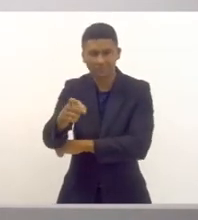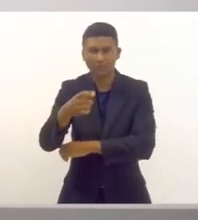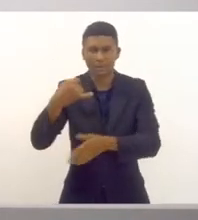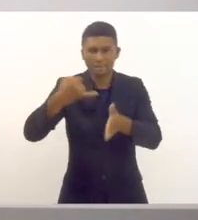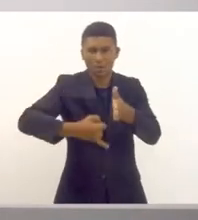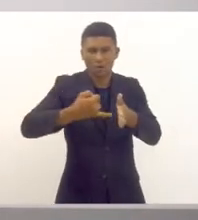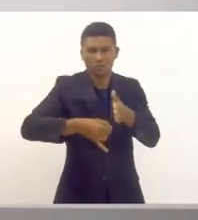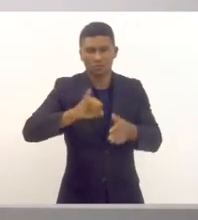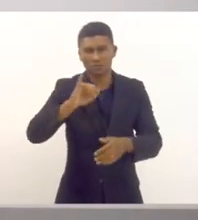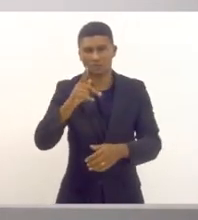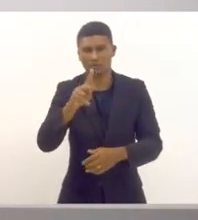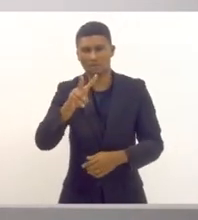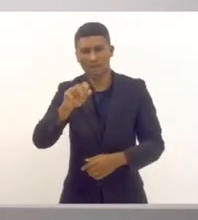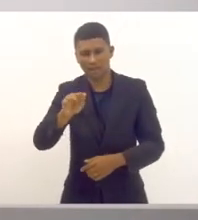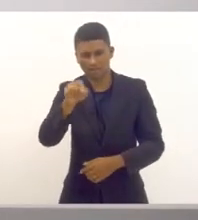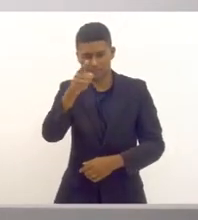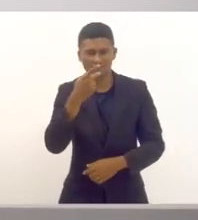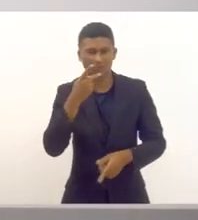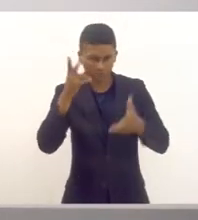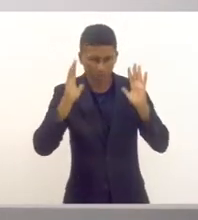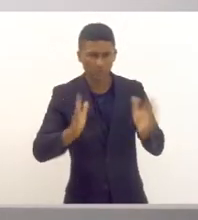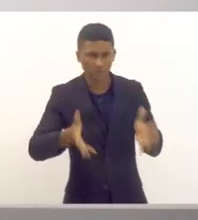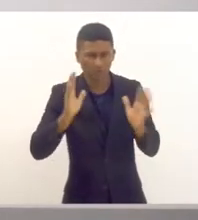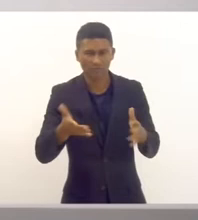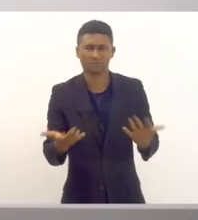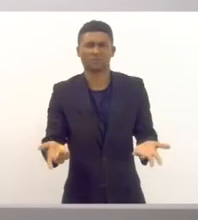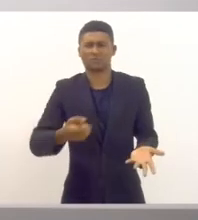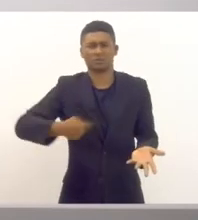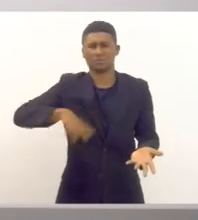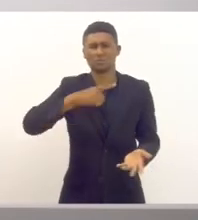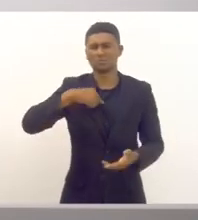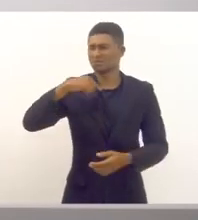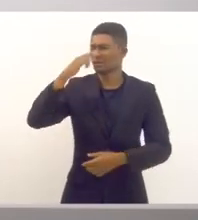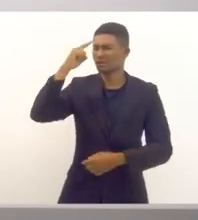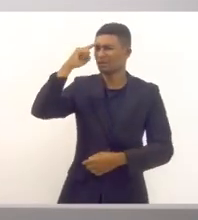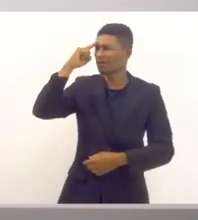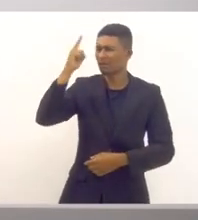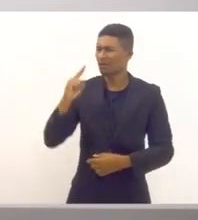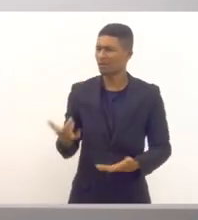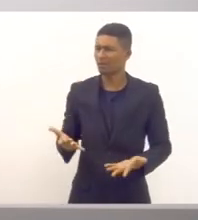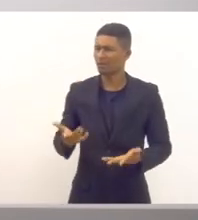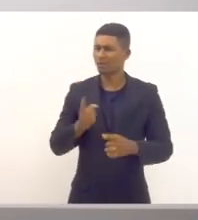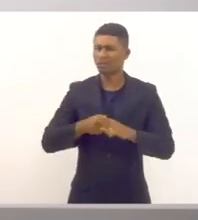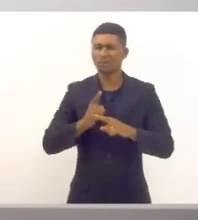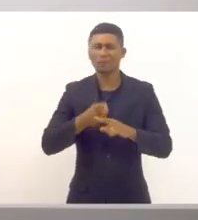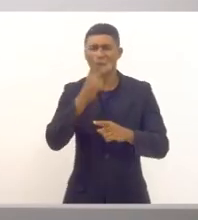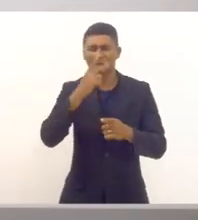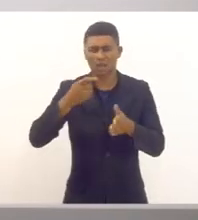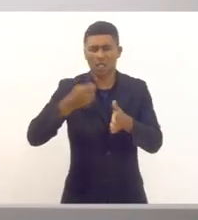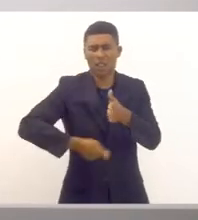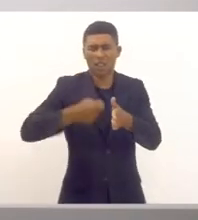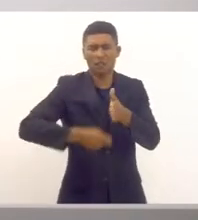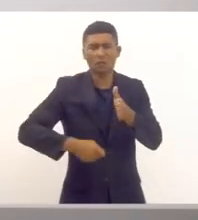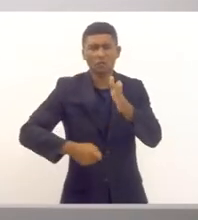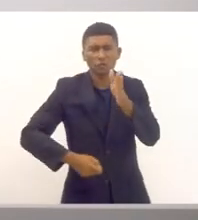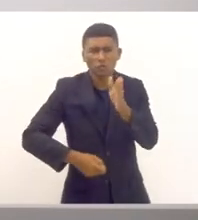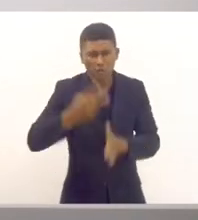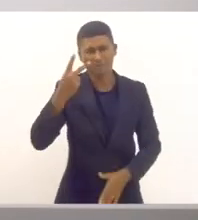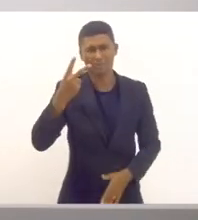das suas palavras, é outra coisa que não dá para entender. O senhor falou em bitributação e é mais ou menos por aí, né?